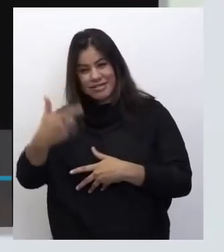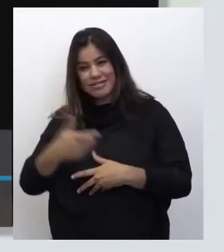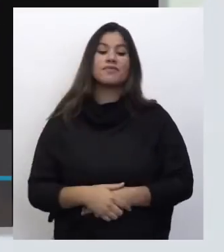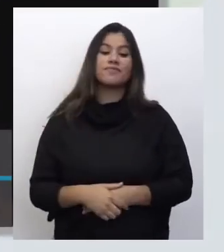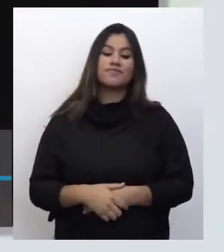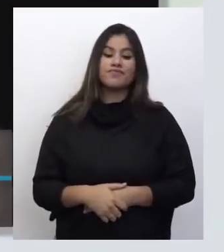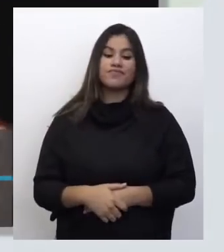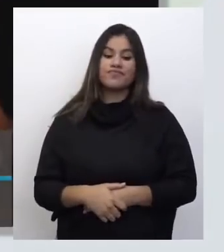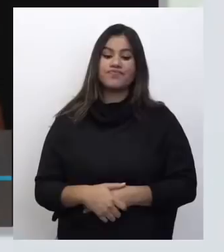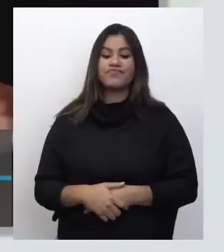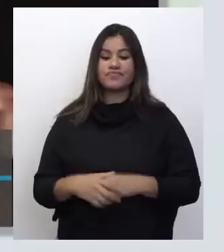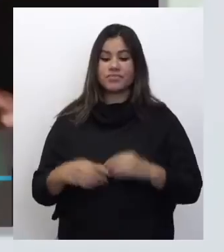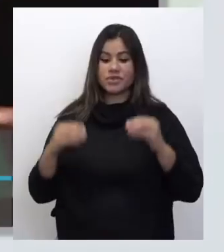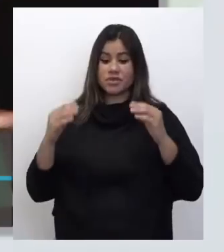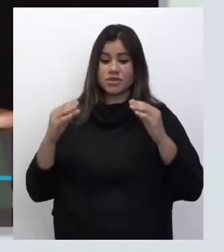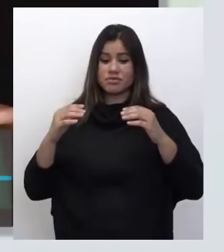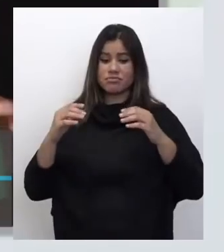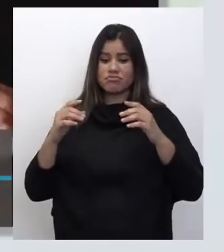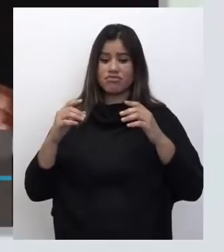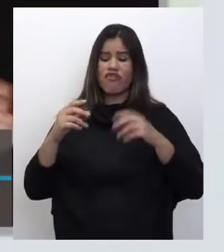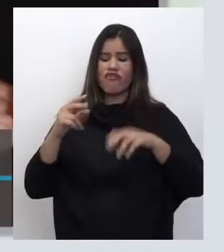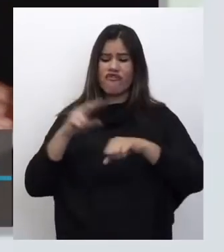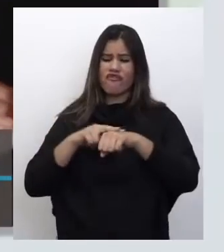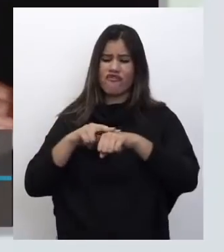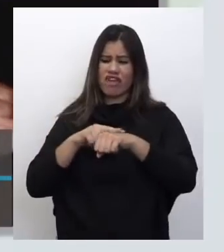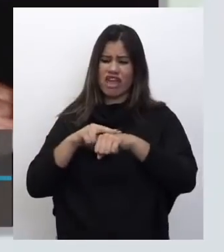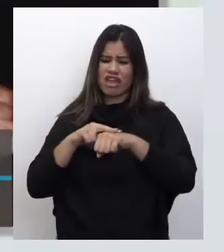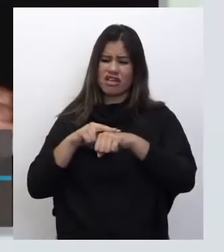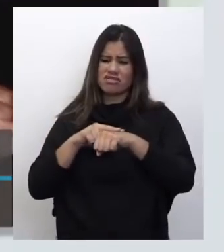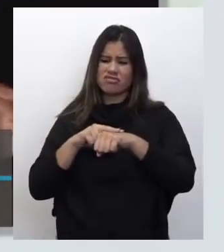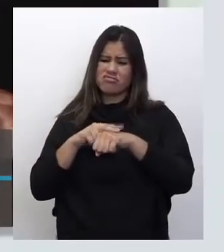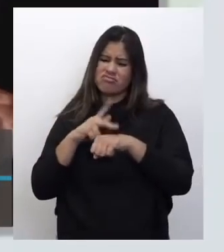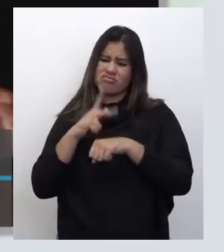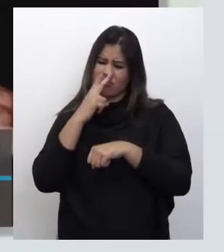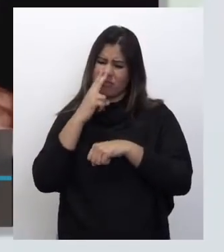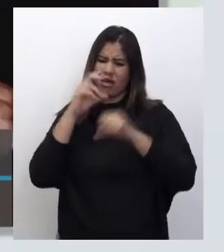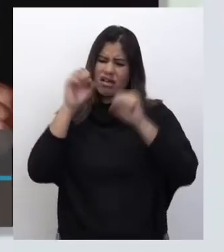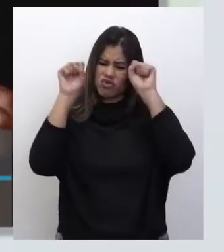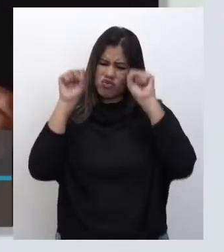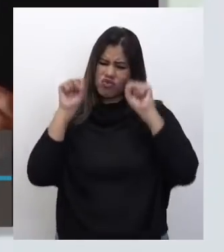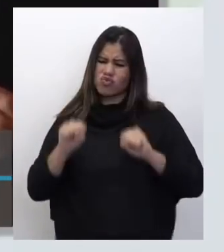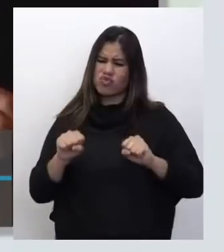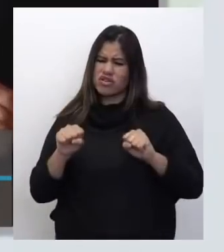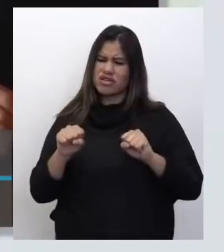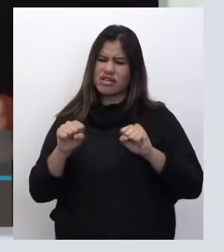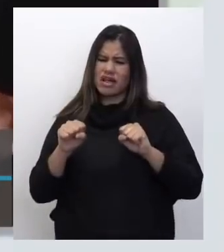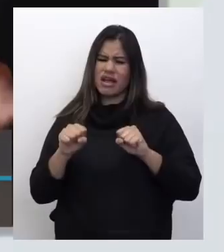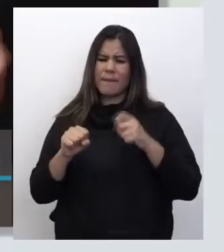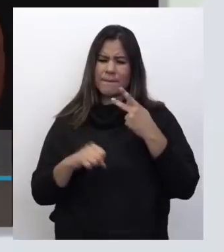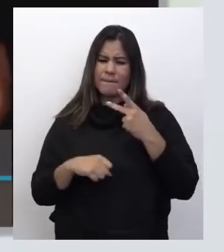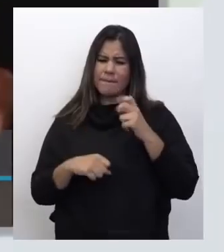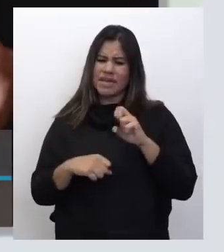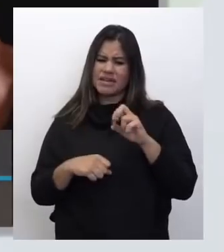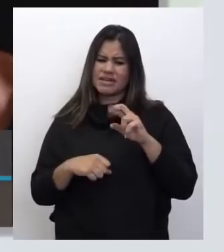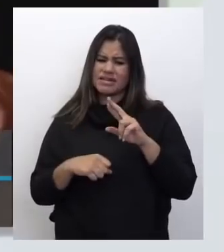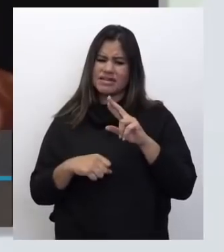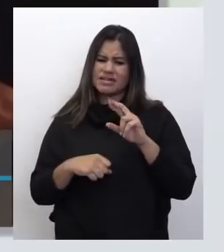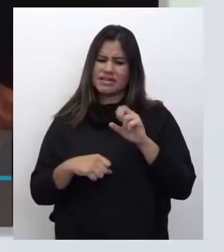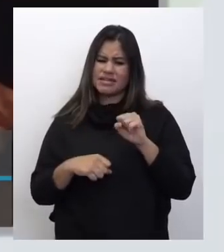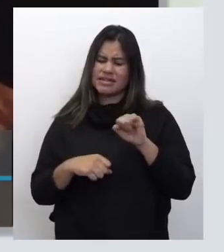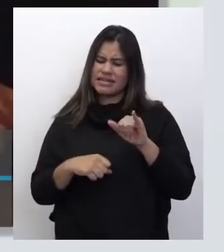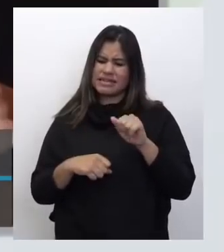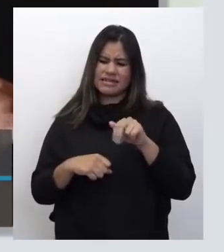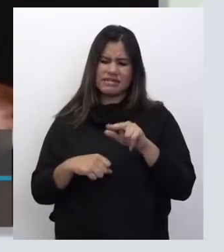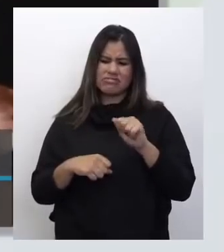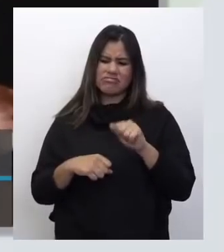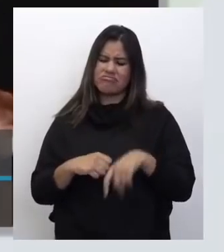aqui tá a cortina. Só que quando eu abri assim, não achei que ficou com cara de cortina. Tentei cortina. Cortina não, persiana. Então, não achei que ficou com cara